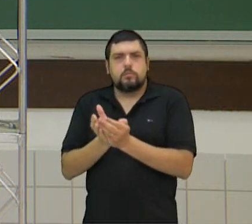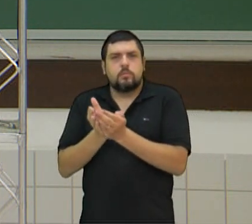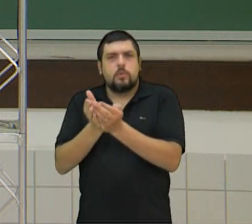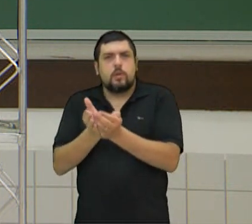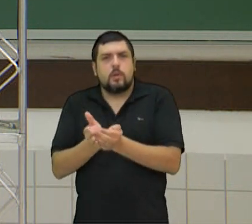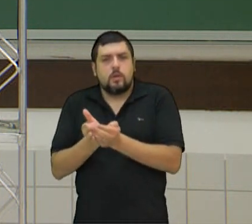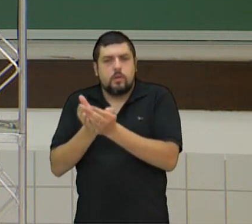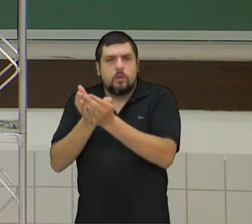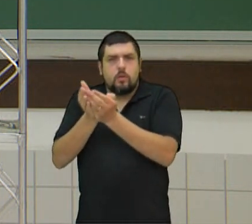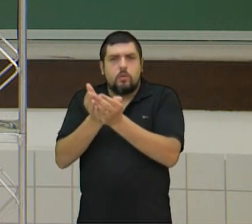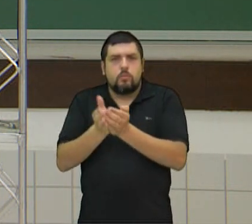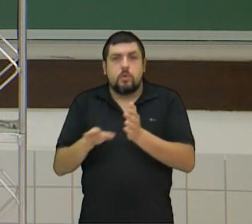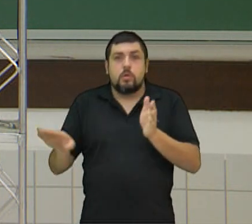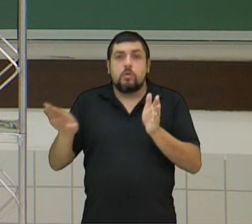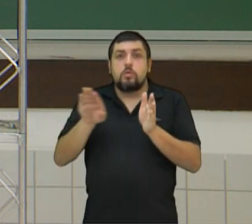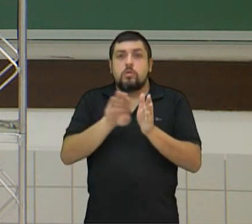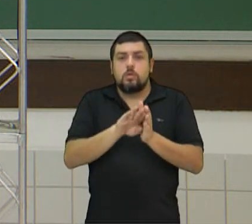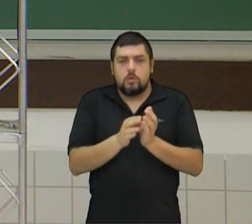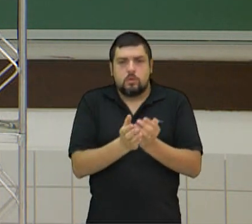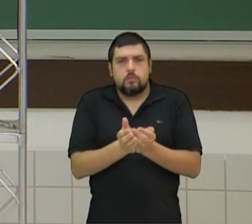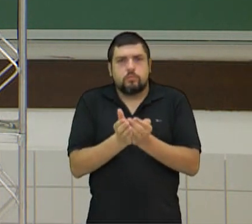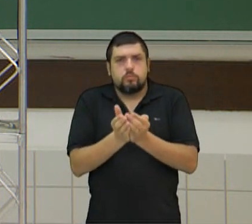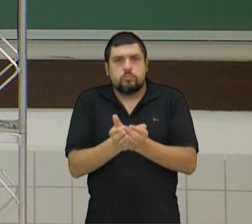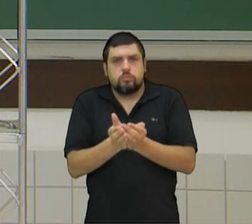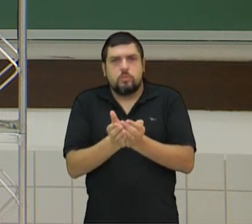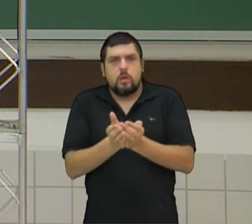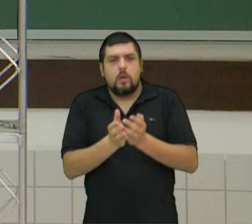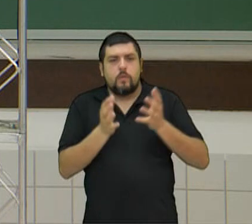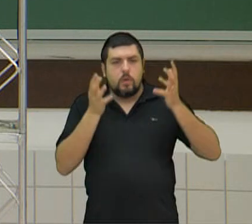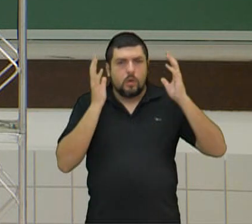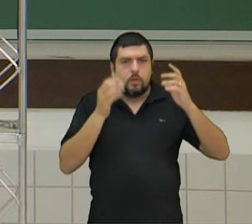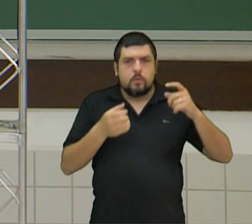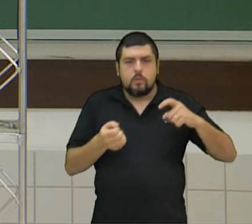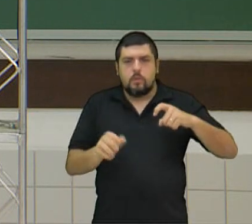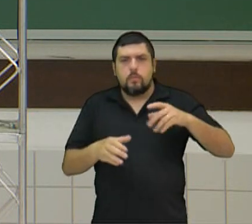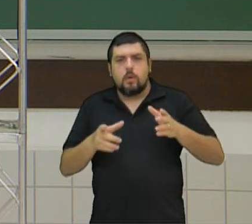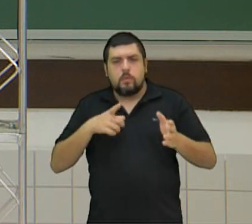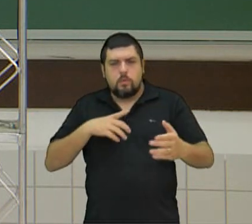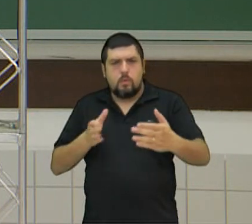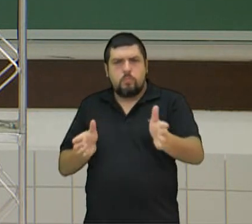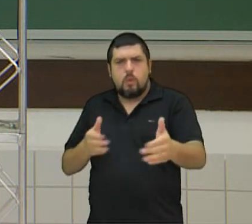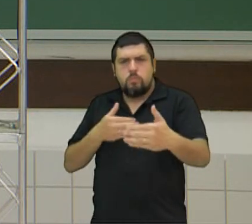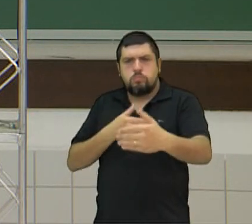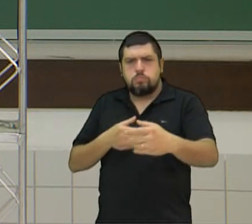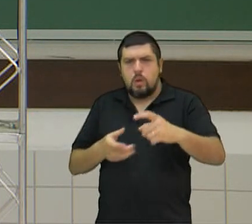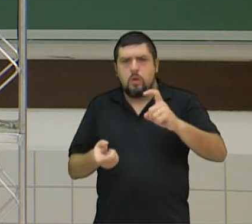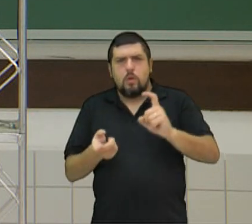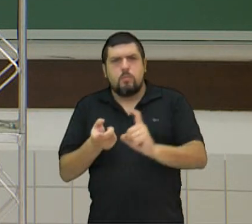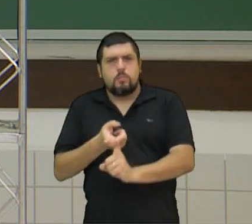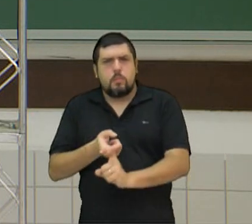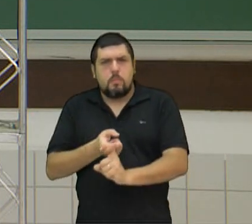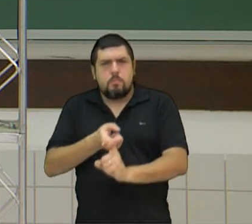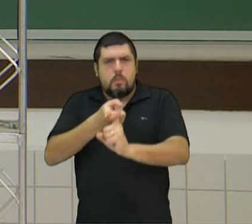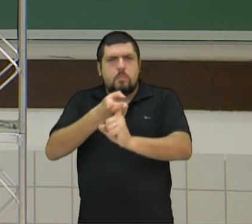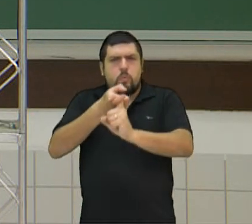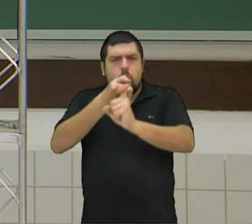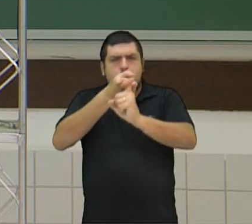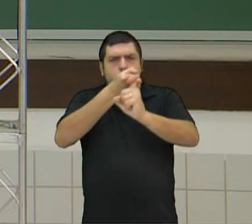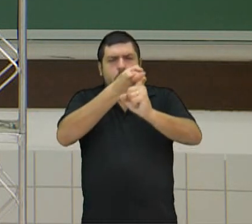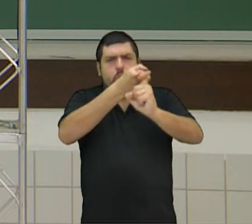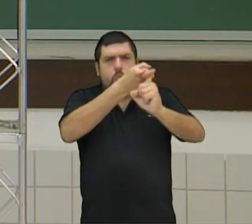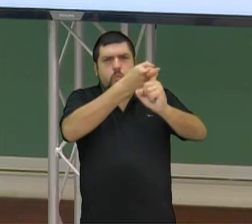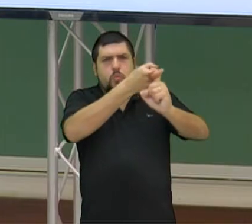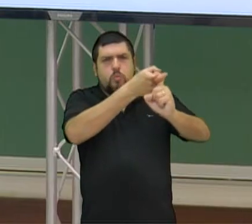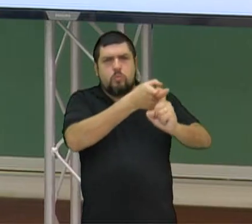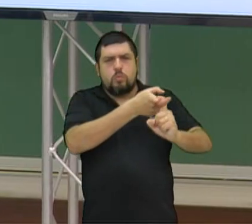que lá tiram os materiais de dentro dos navios, né? Que tiram o container e tudo mais. Então às vezes o cara olha, precisa de um motorzão. Não, é só fazer um sistema de polia